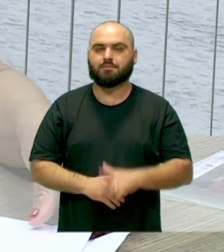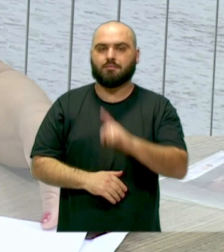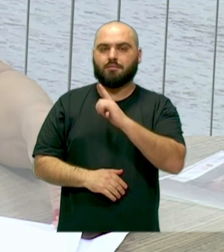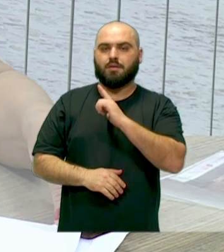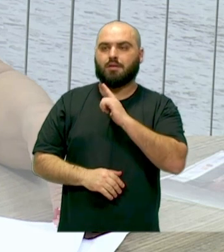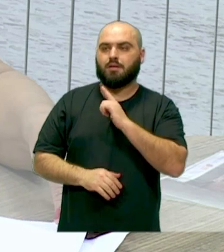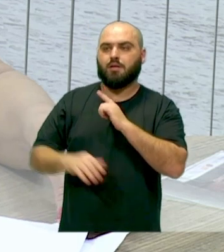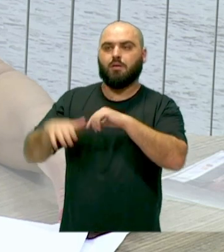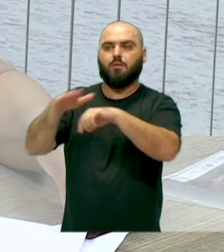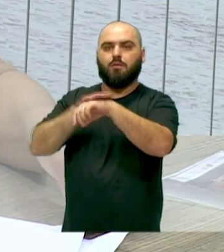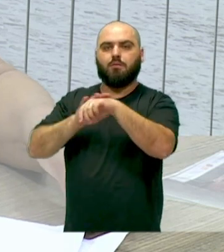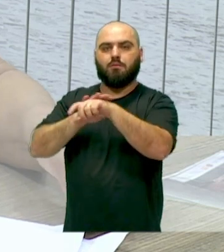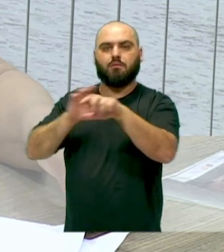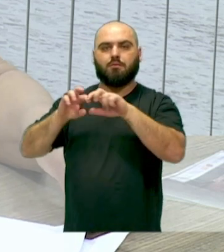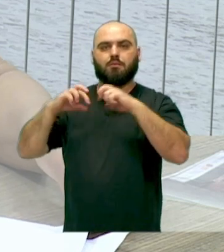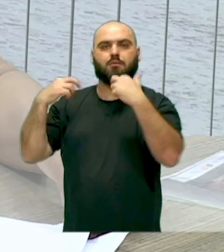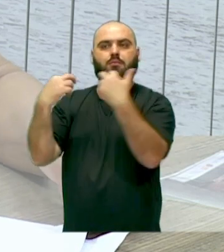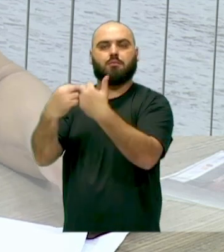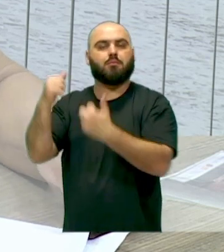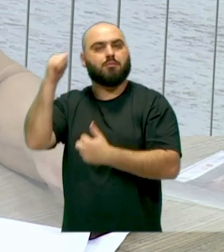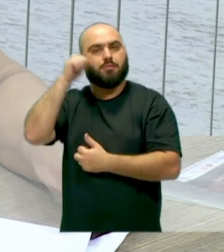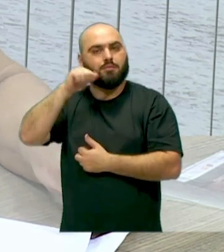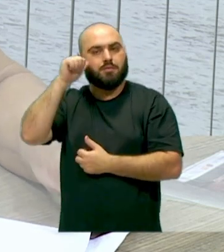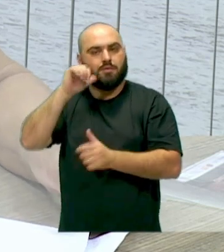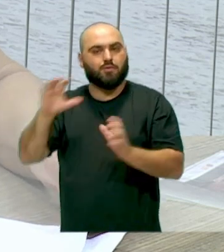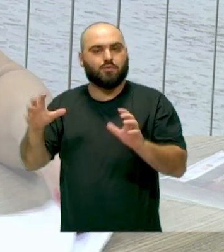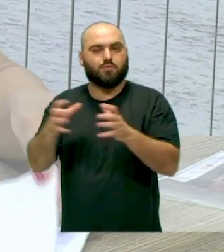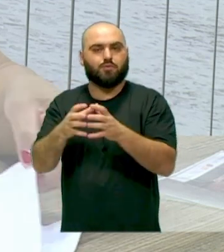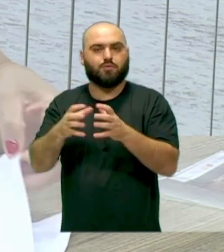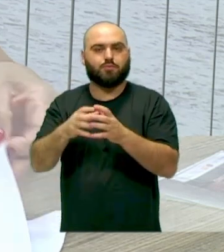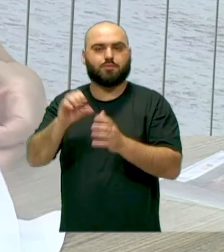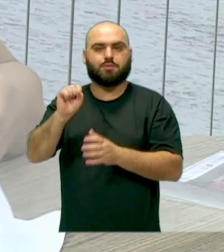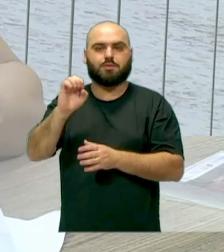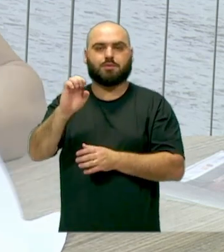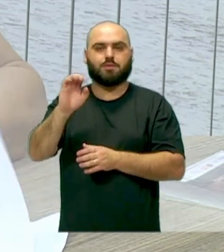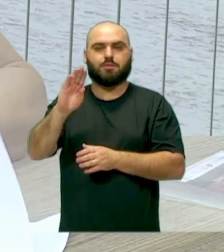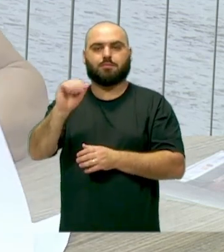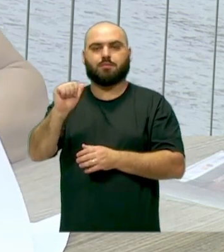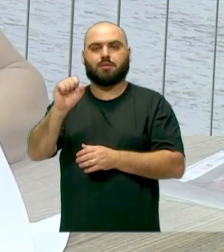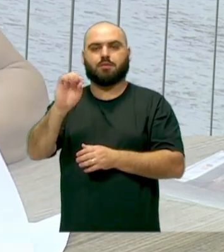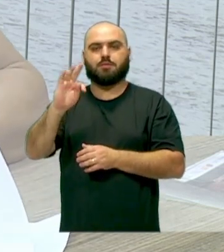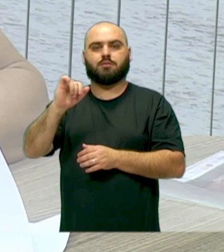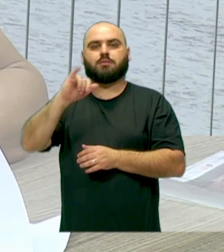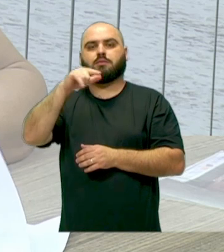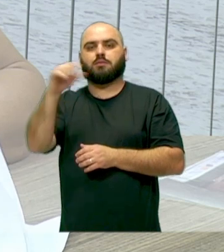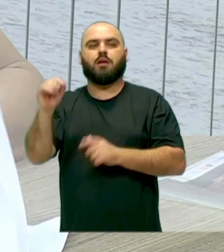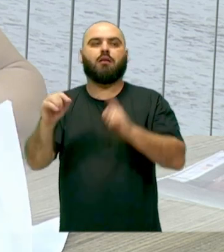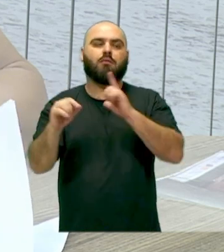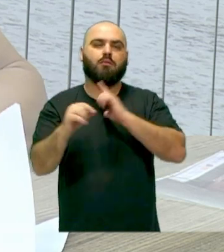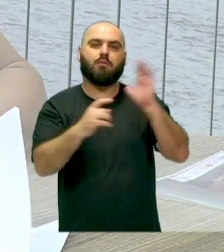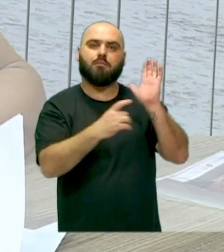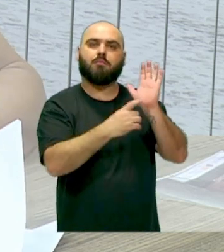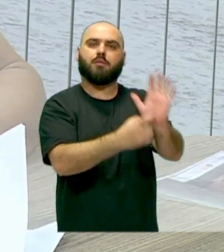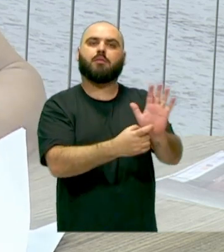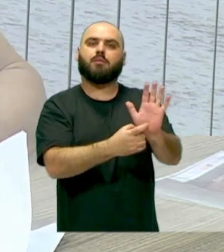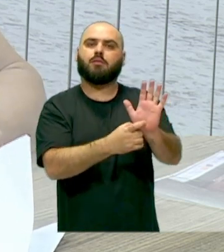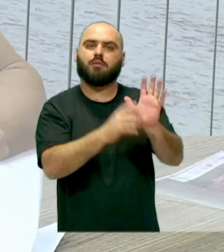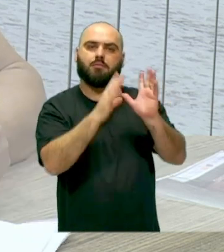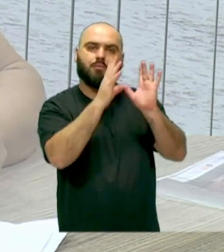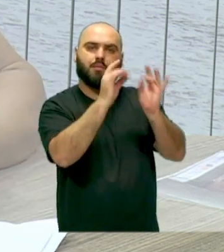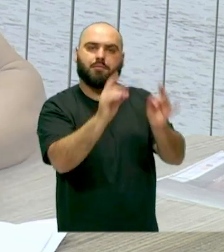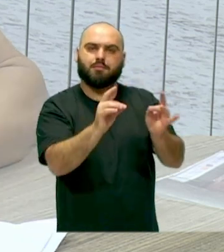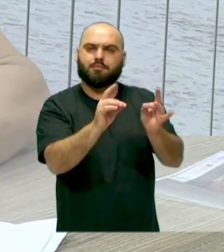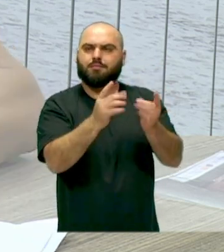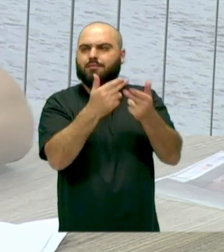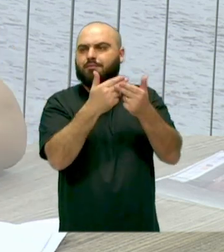de conversa sobre mulheres do Clube Sebastião Lucas. Vai ter exposição, vai ter,